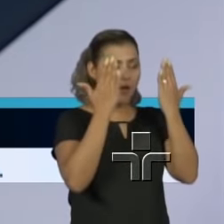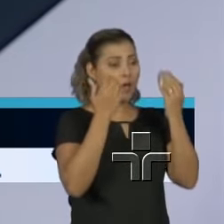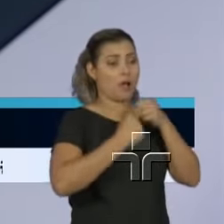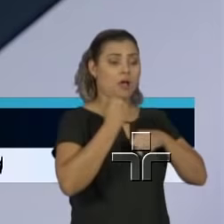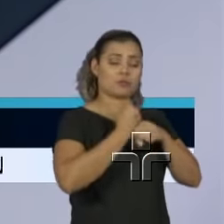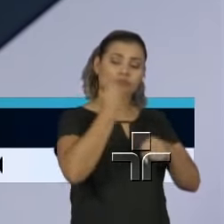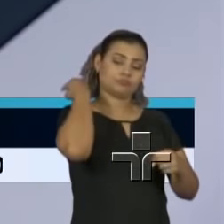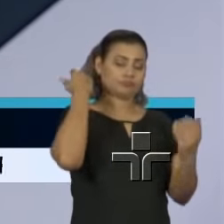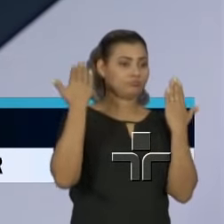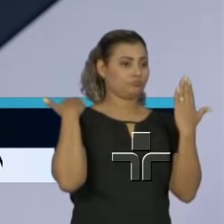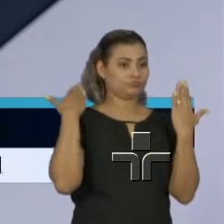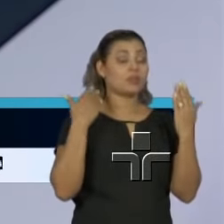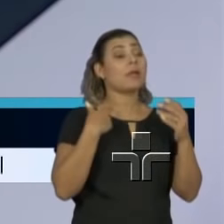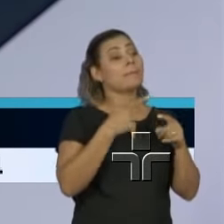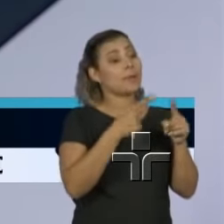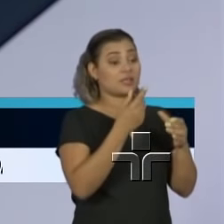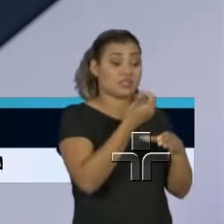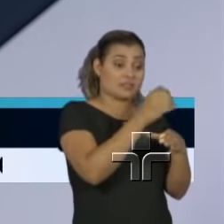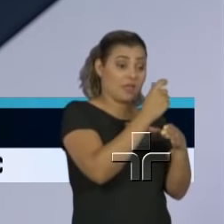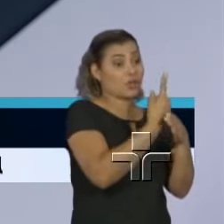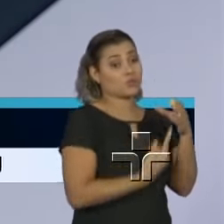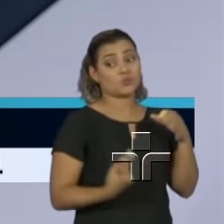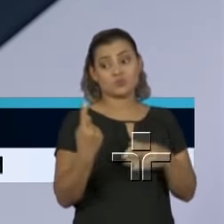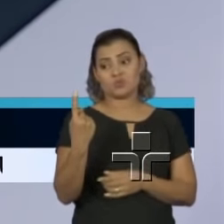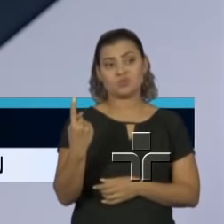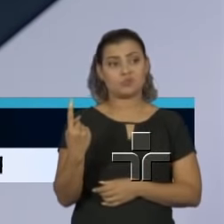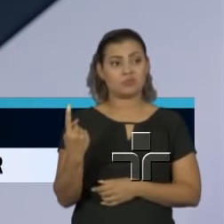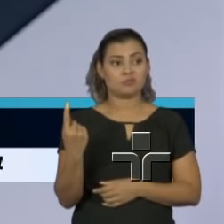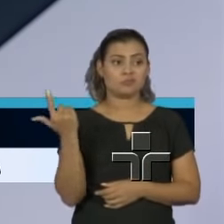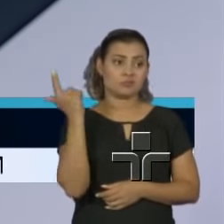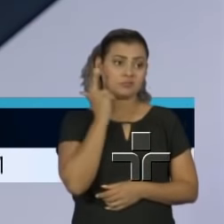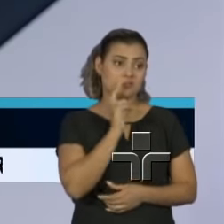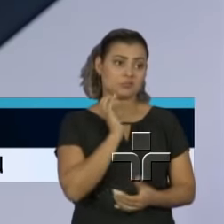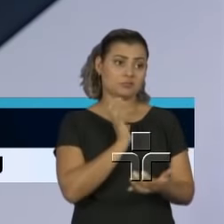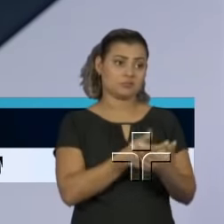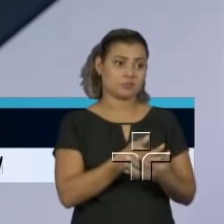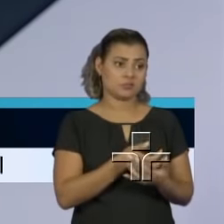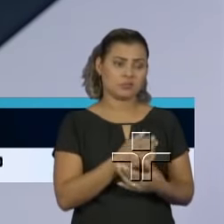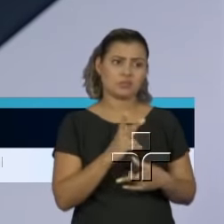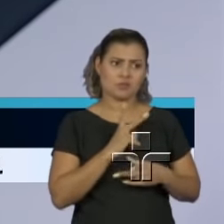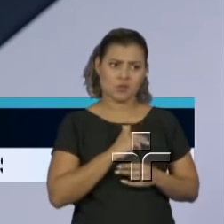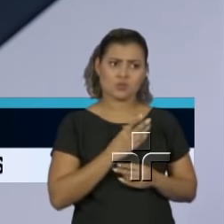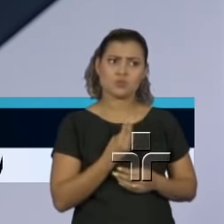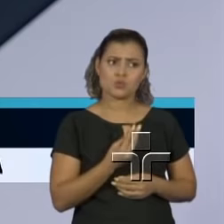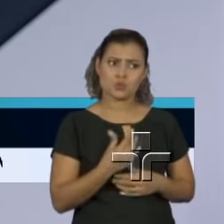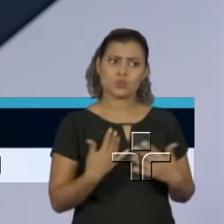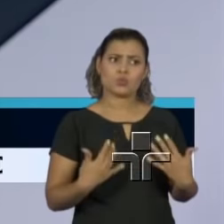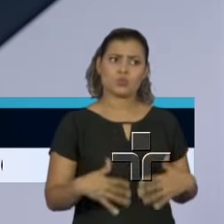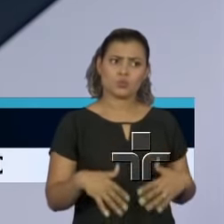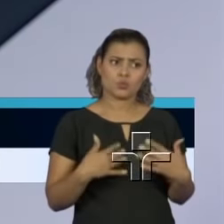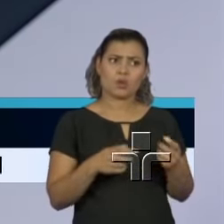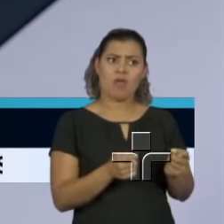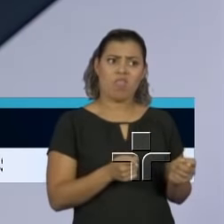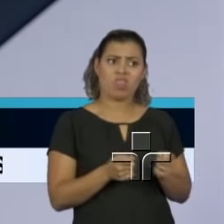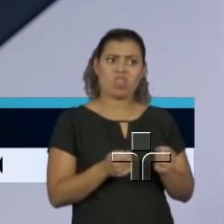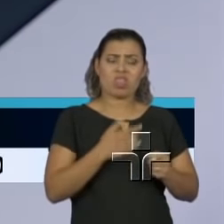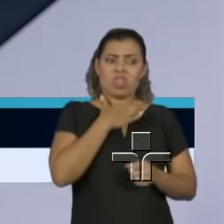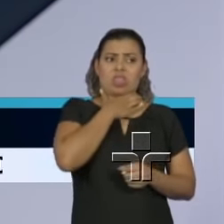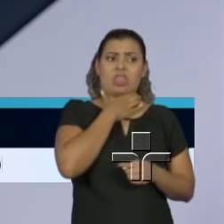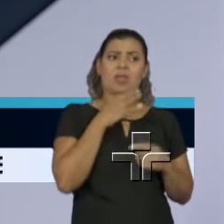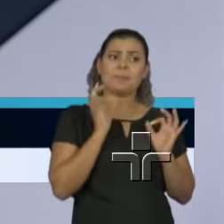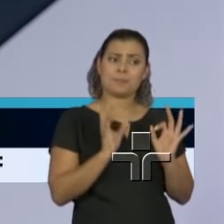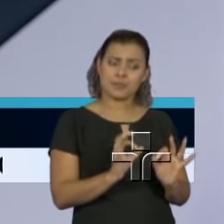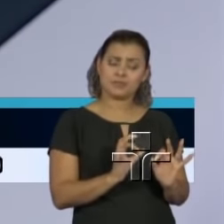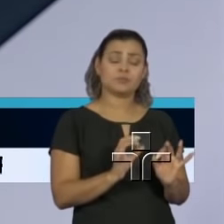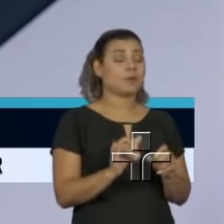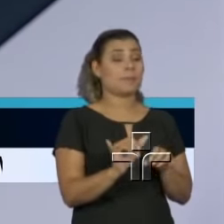mas apenas 1 em cada 10 é de fato muito significativo. Alto. Mostra que as pessoas estão muito apertadas por um lado, não